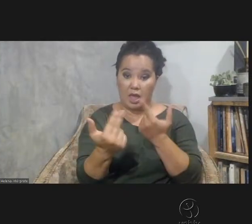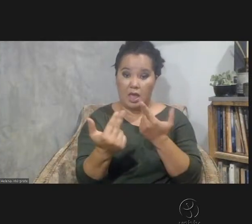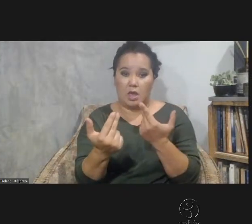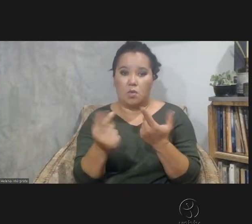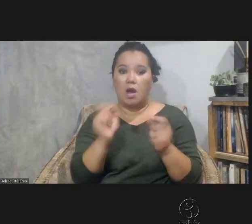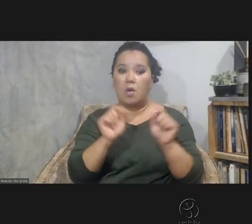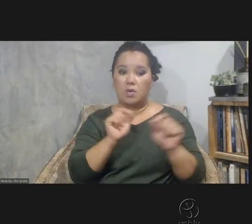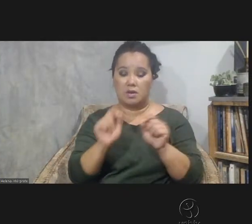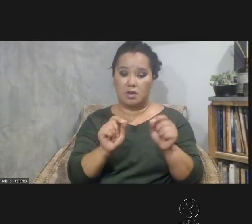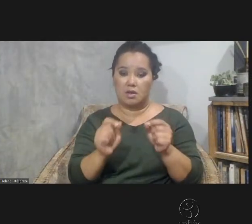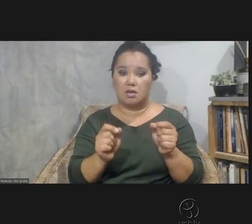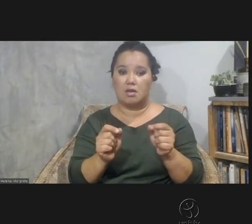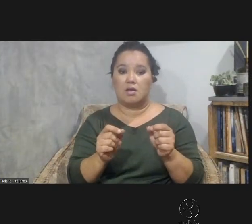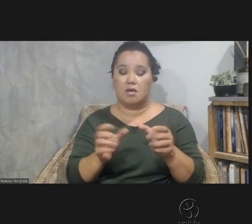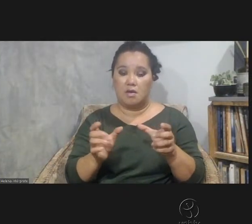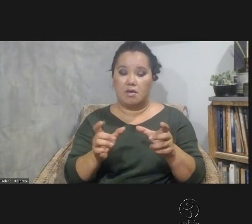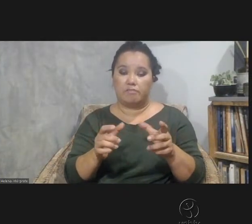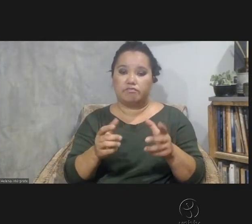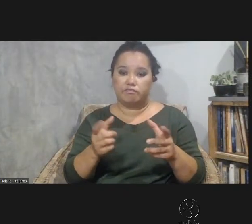bastante.